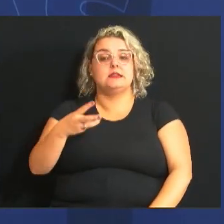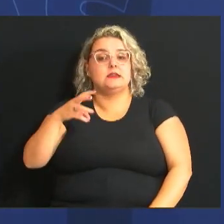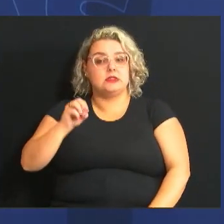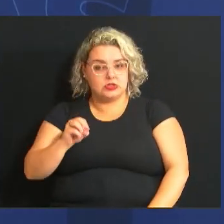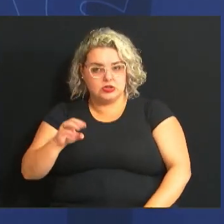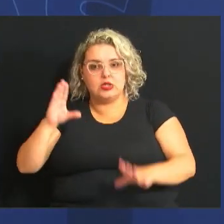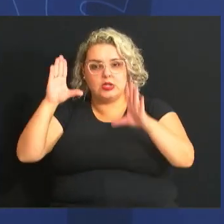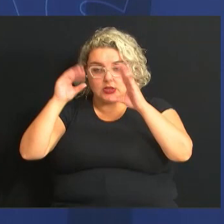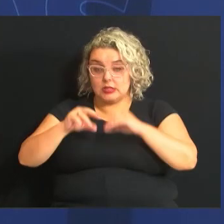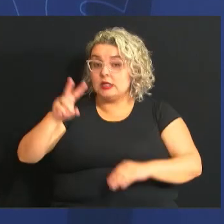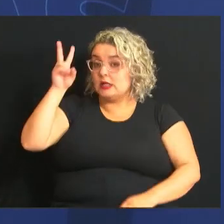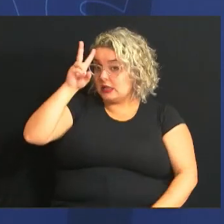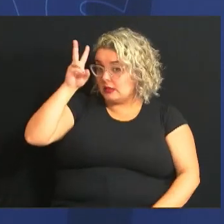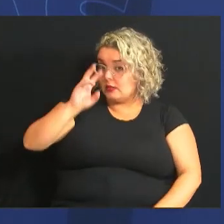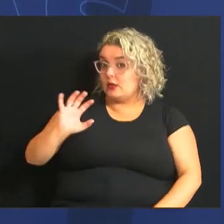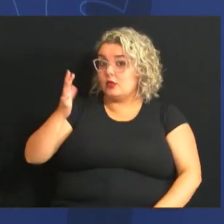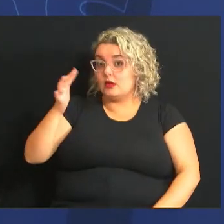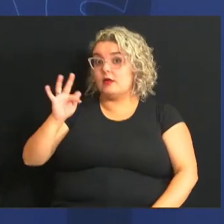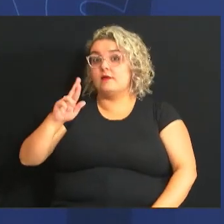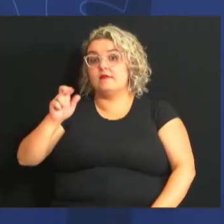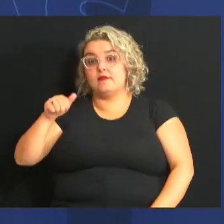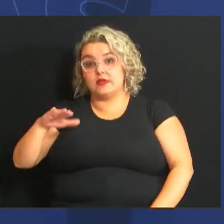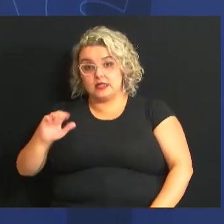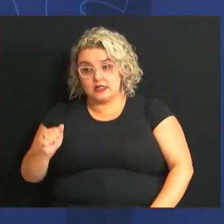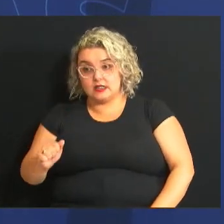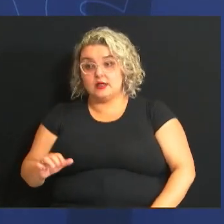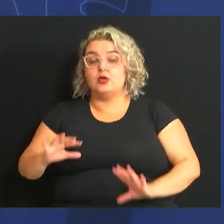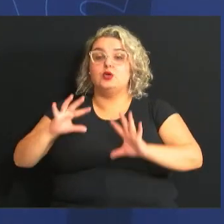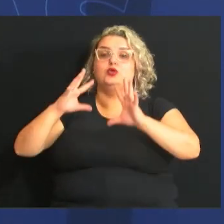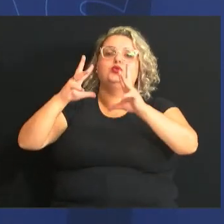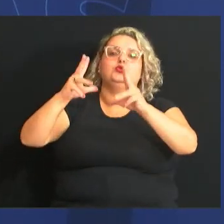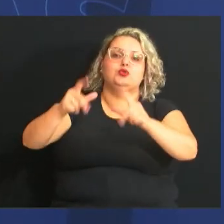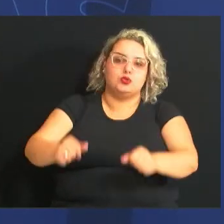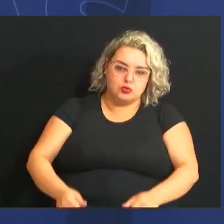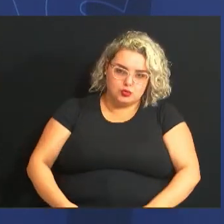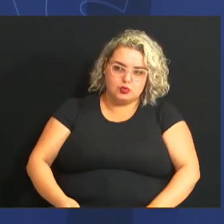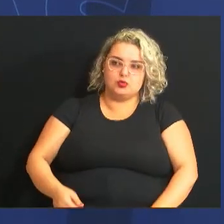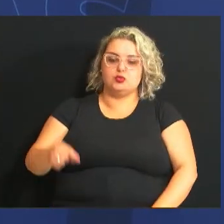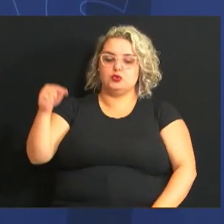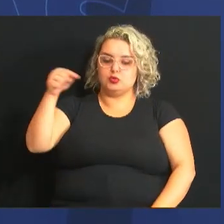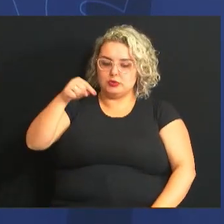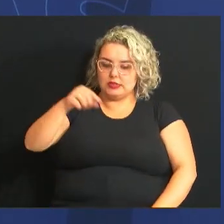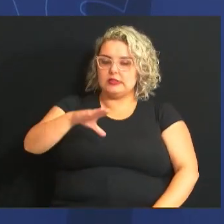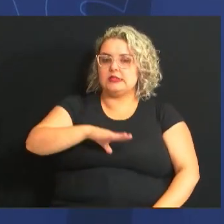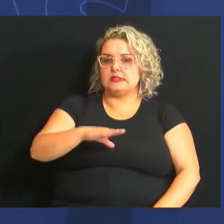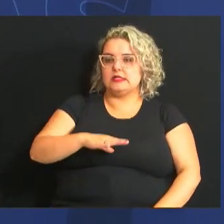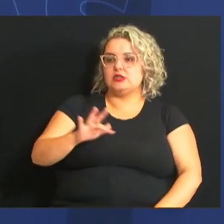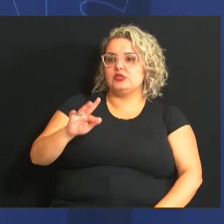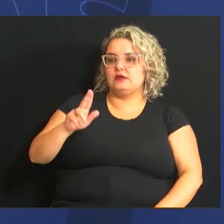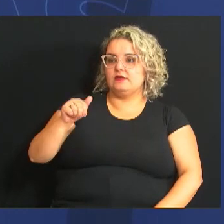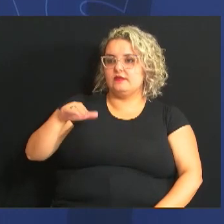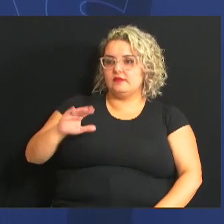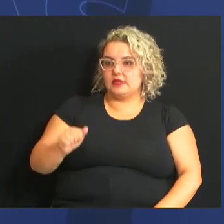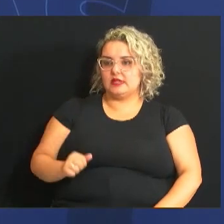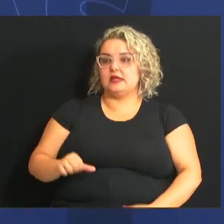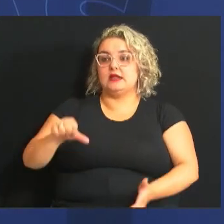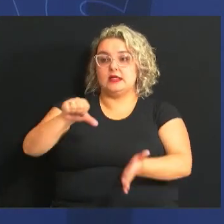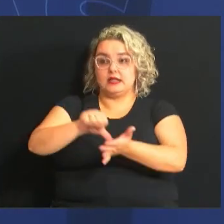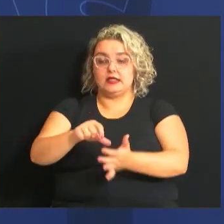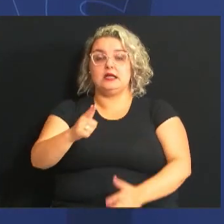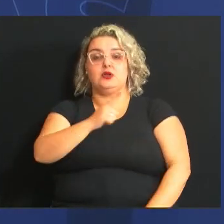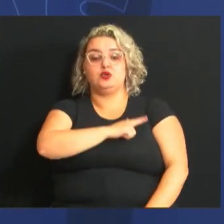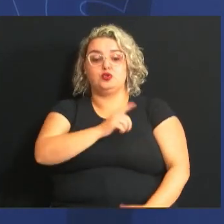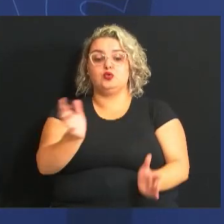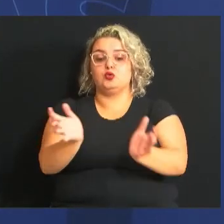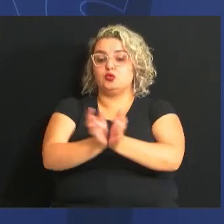partida acontece em Franca. Todos os jogos desta primeira fase na cidade de Franca, onde é a sede do Guarani no grupo 8. A